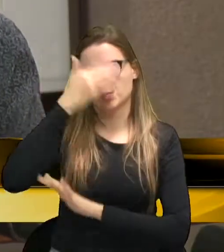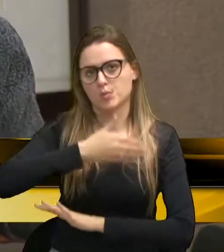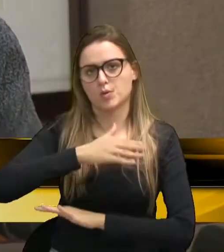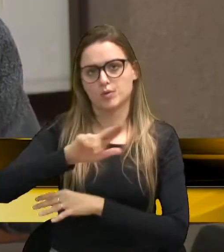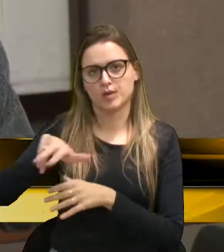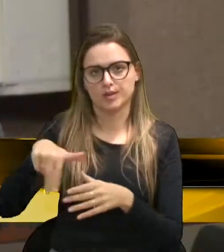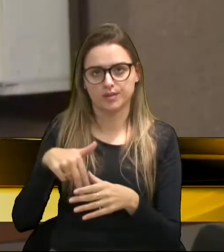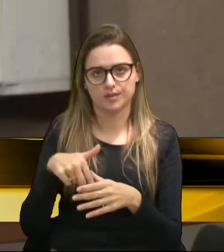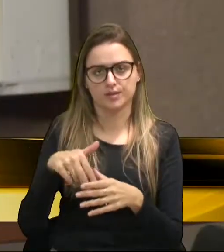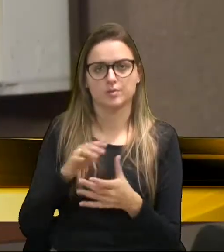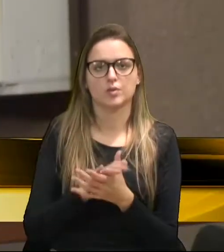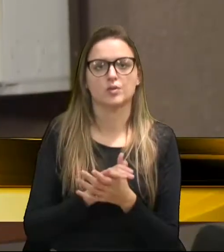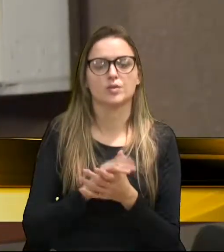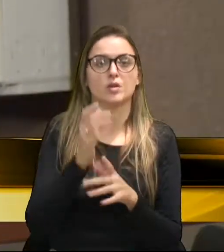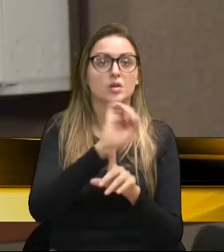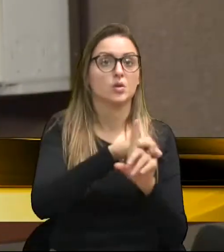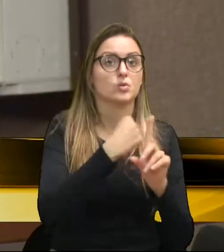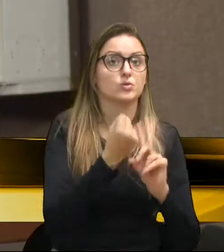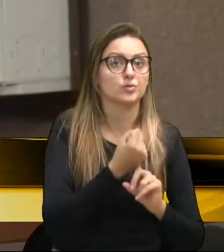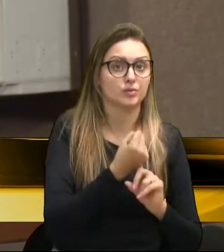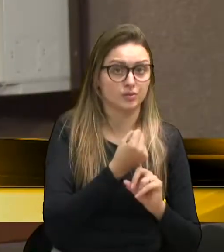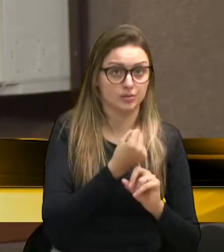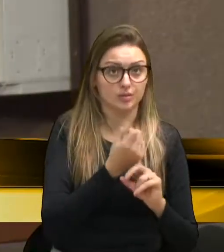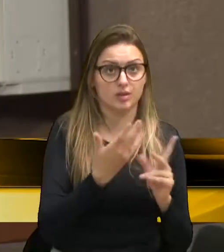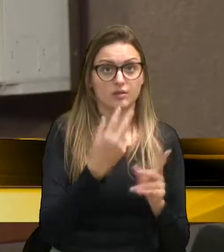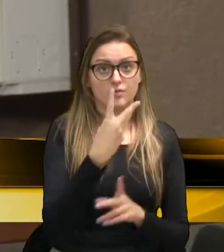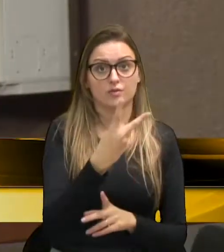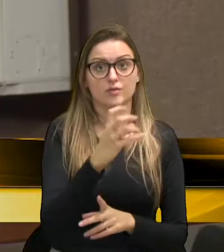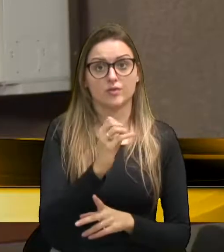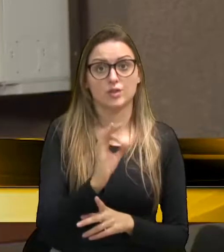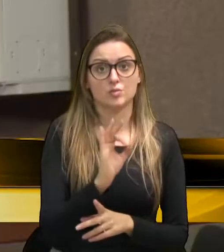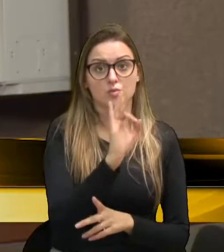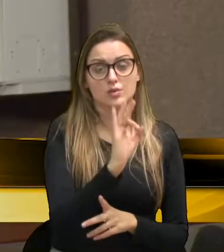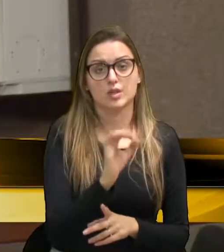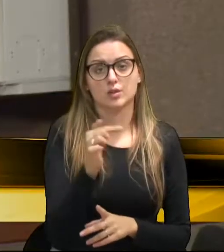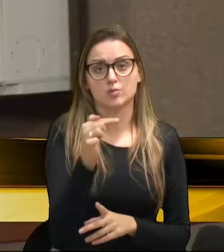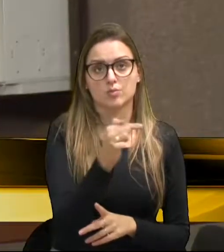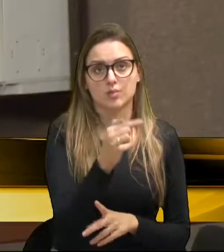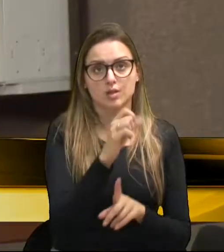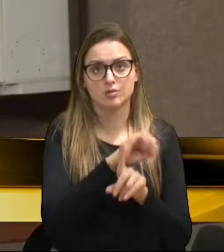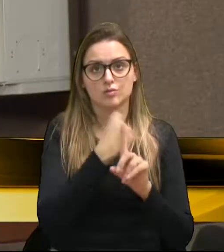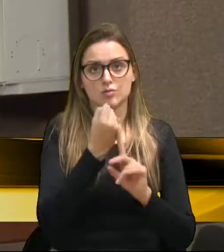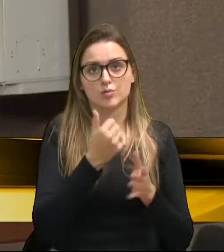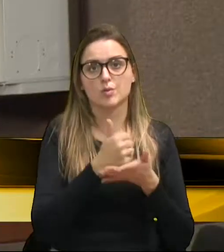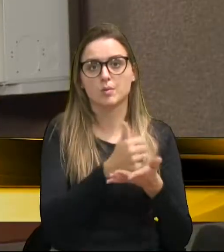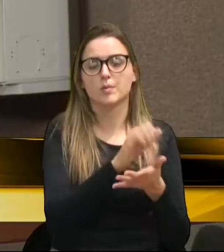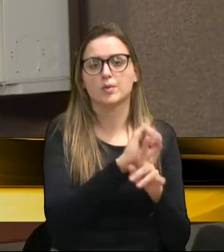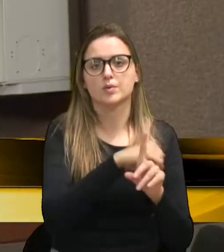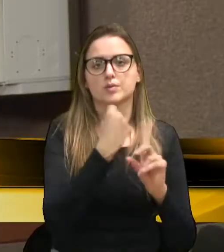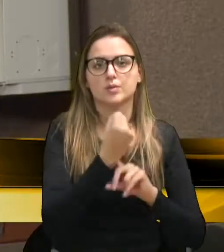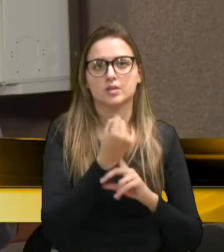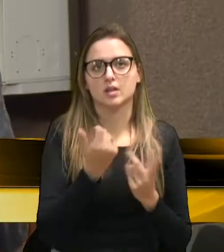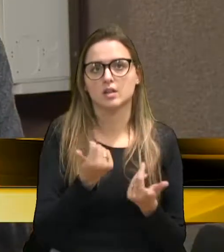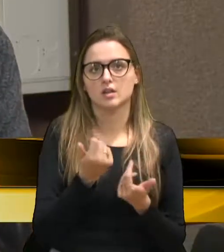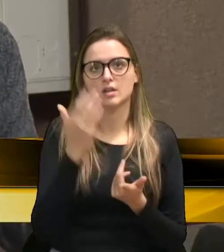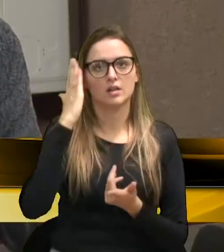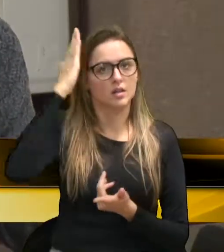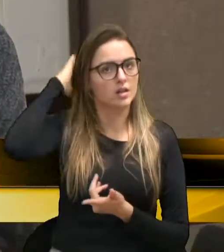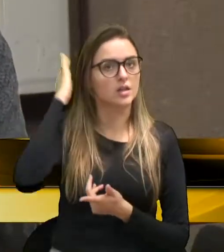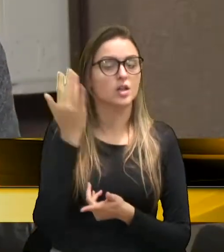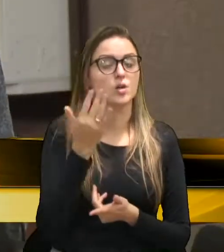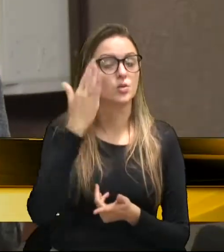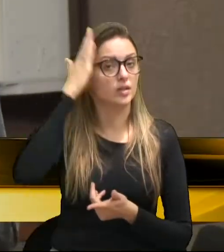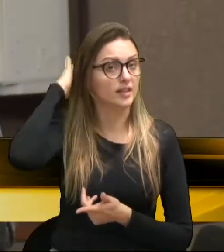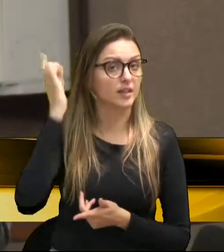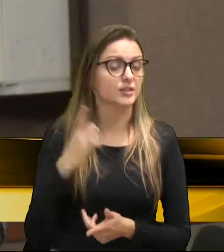tribuna. O social, colegas vereadores, 20% a menos para o social. Sabe o que é isso? O prefeito tem ojeriza pobre. É